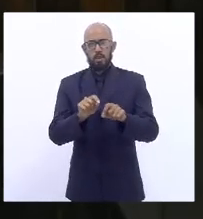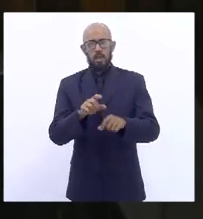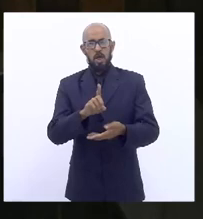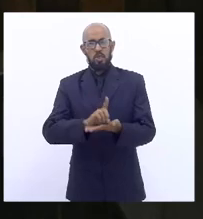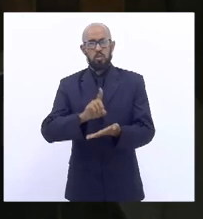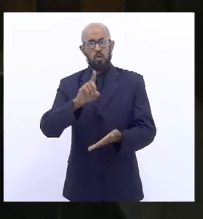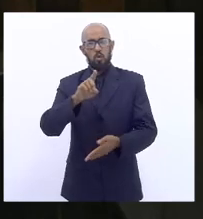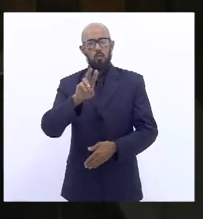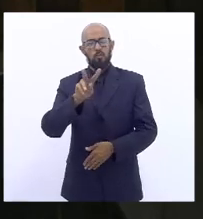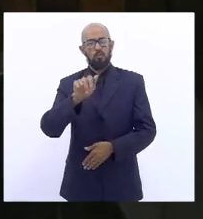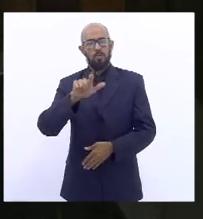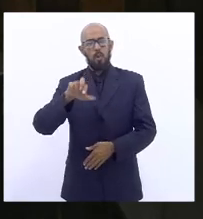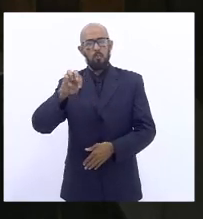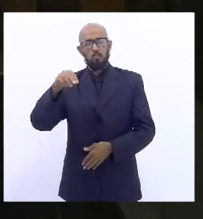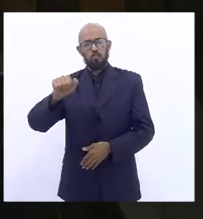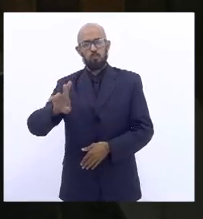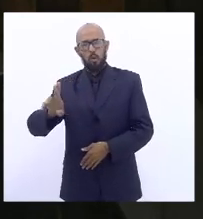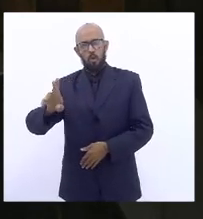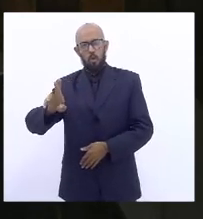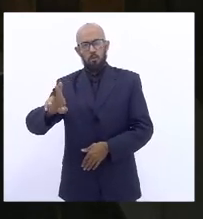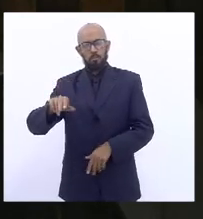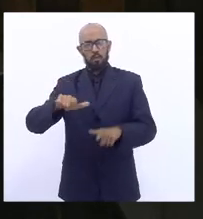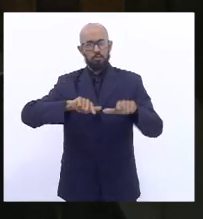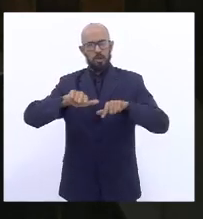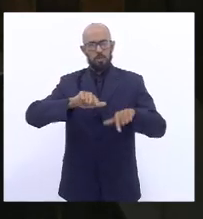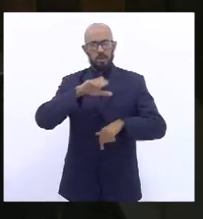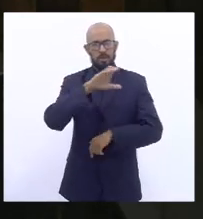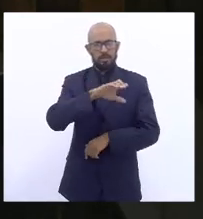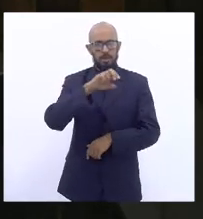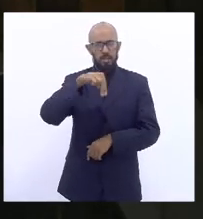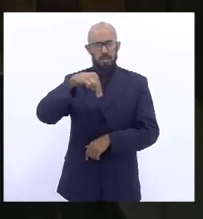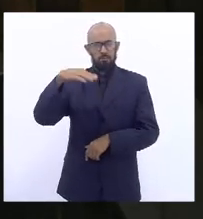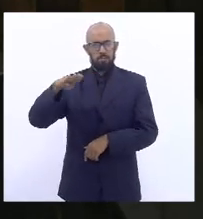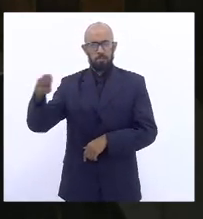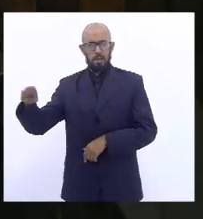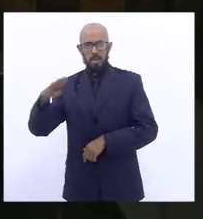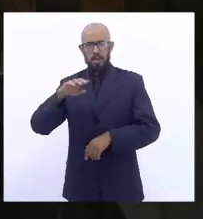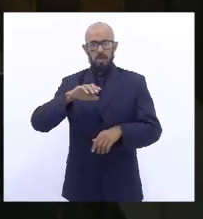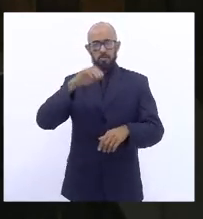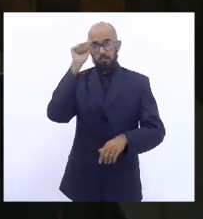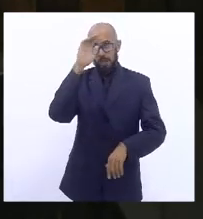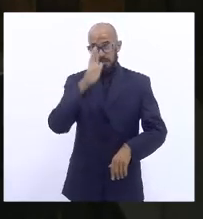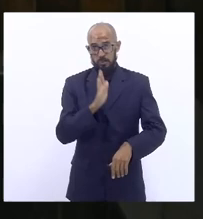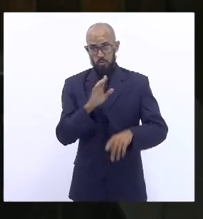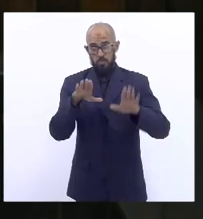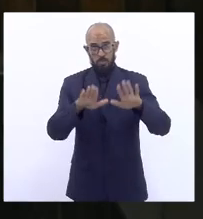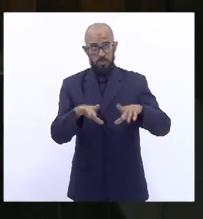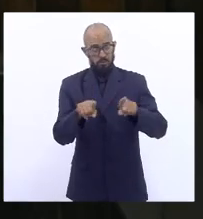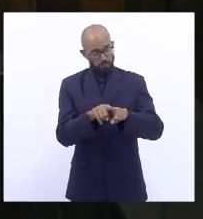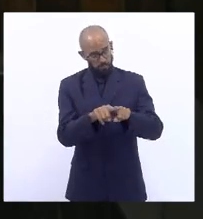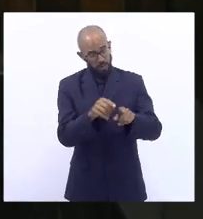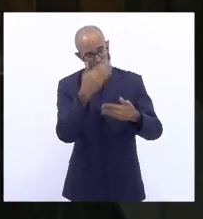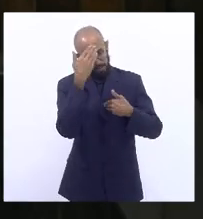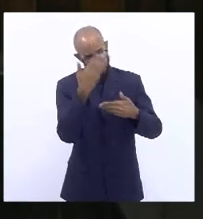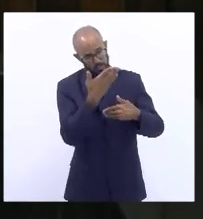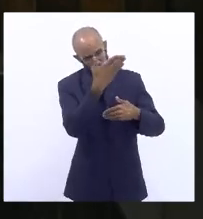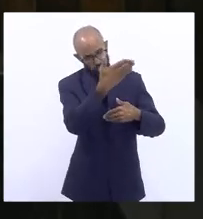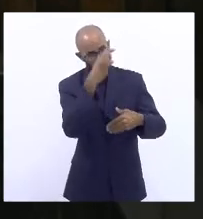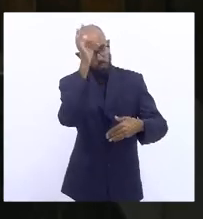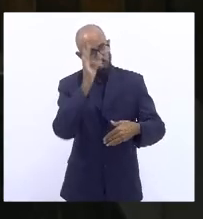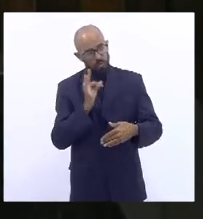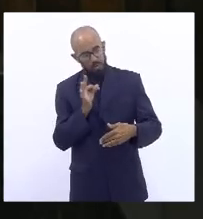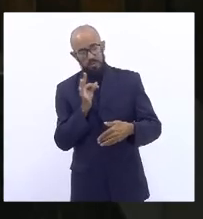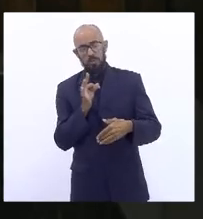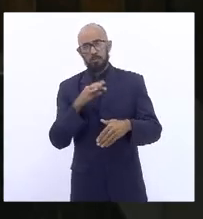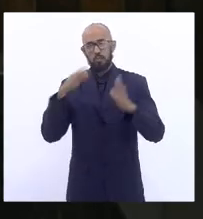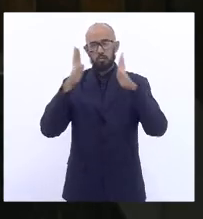Valmor pelo trabalho que a CNBB vem fazendo no Brasil, mas também agradecer a Vossa Excelência pelo testemunho